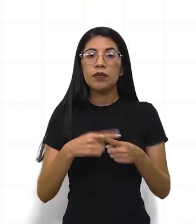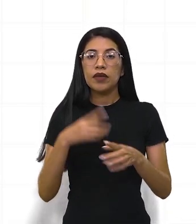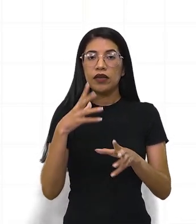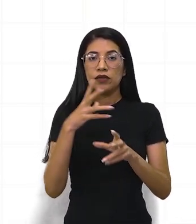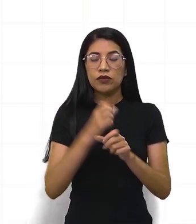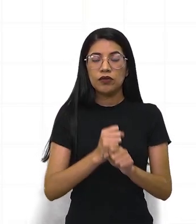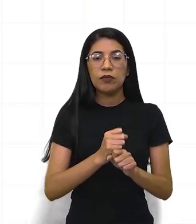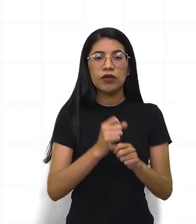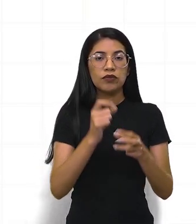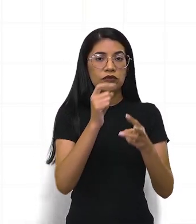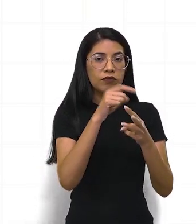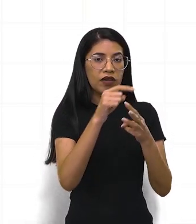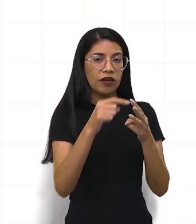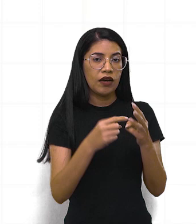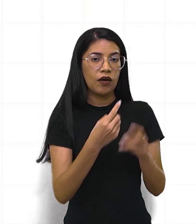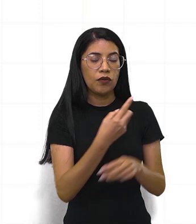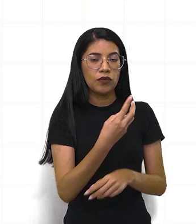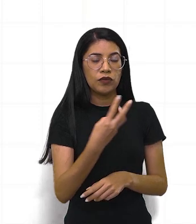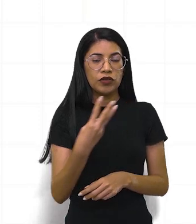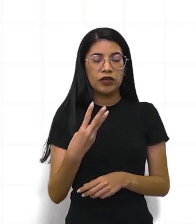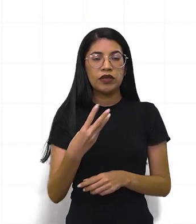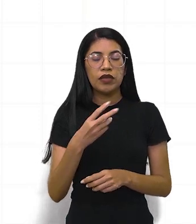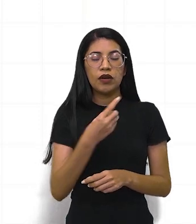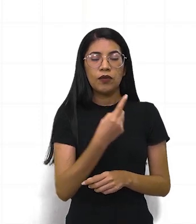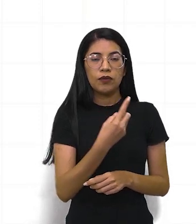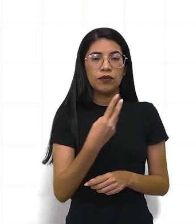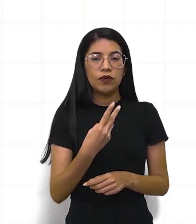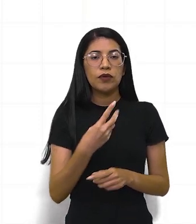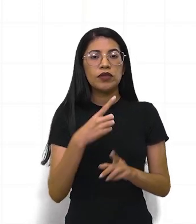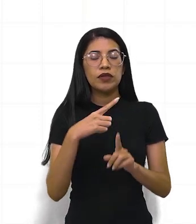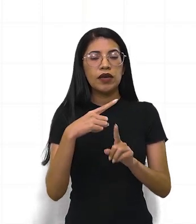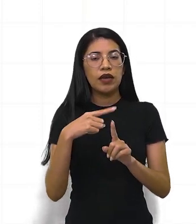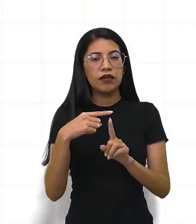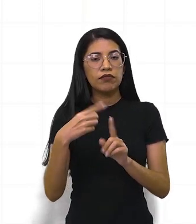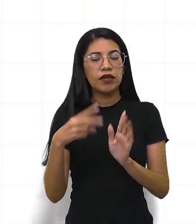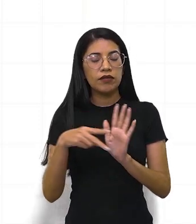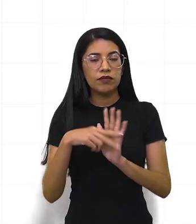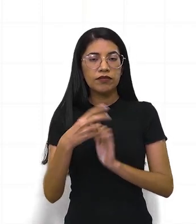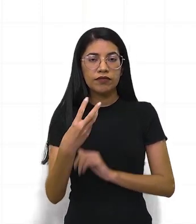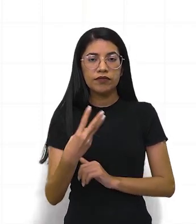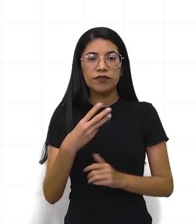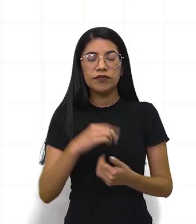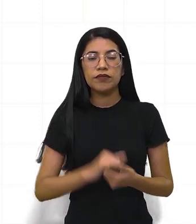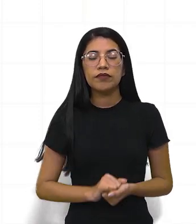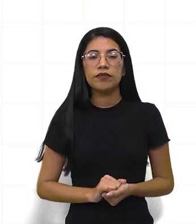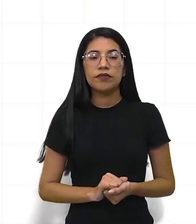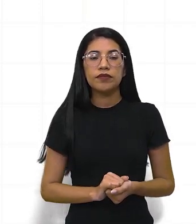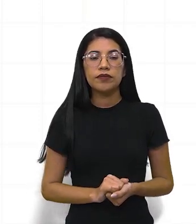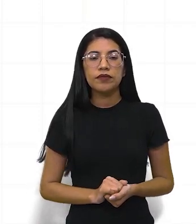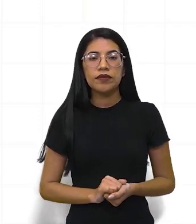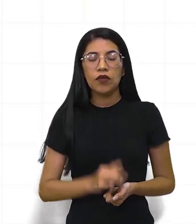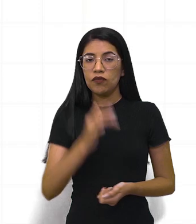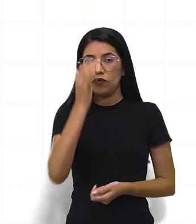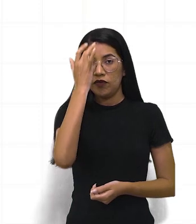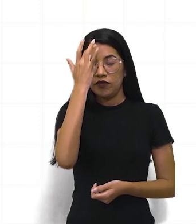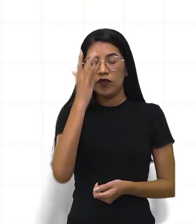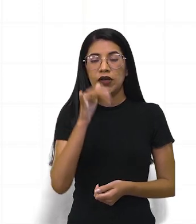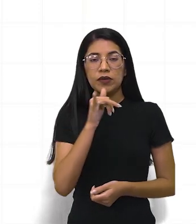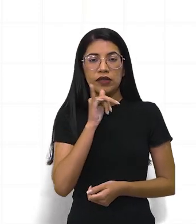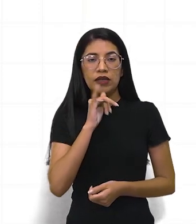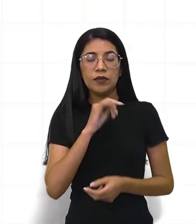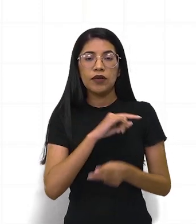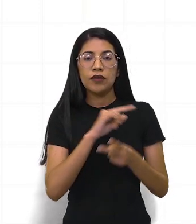seus algarismos é divisível por 3. O primeiro exemplo foi fácil, né? 1 mais 2 igual a 3. Vamos agora ao